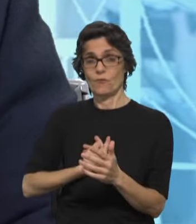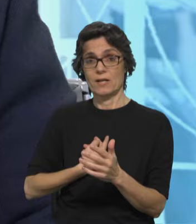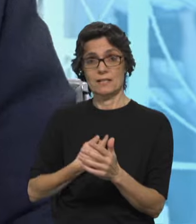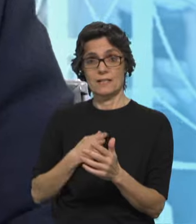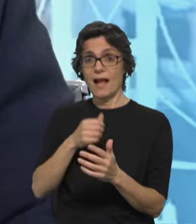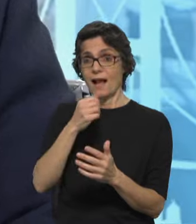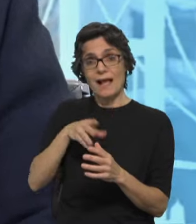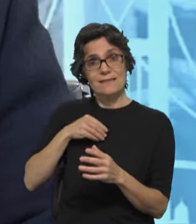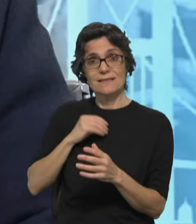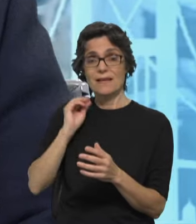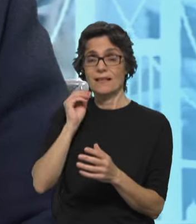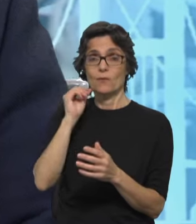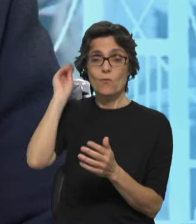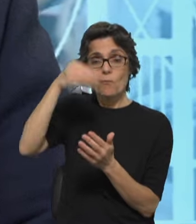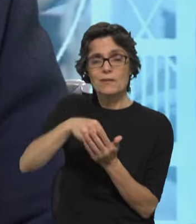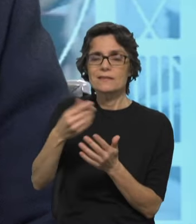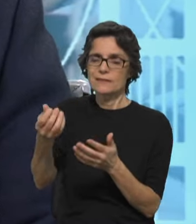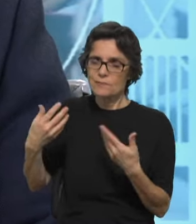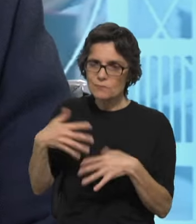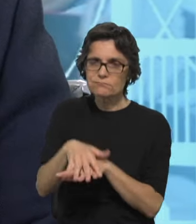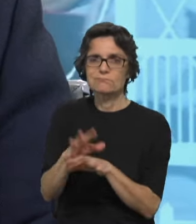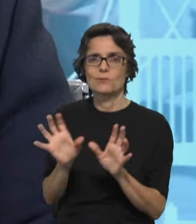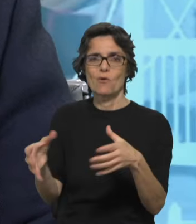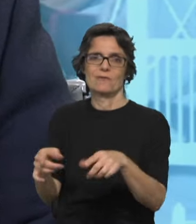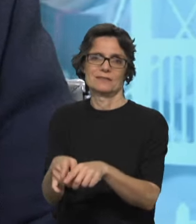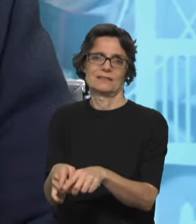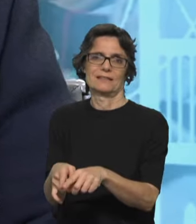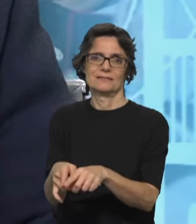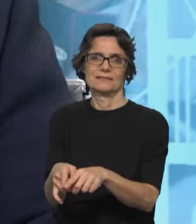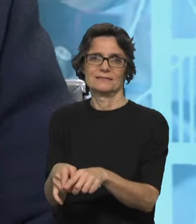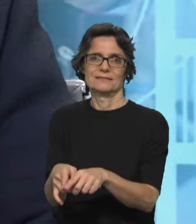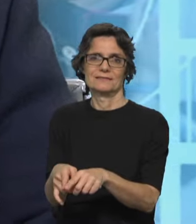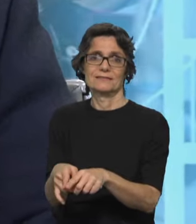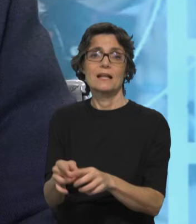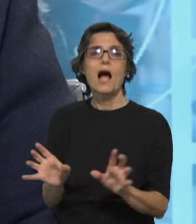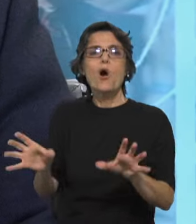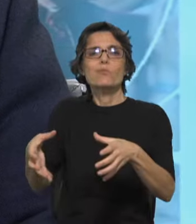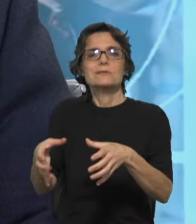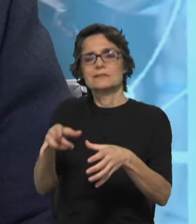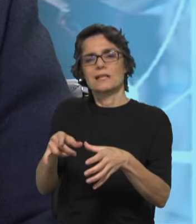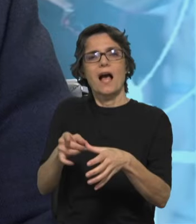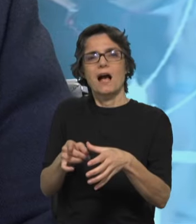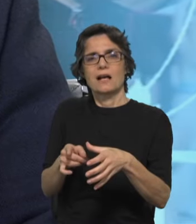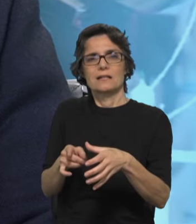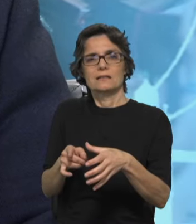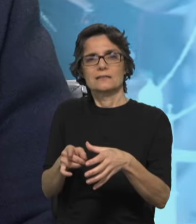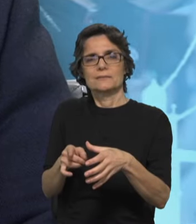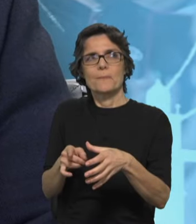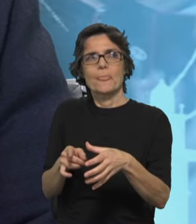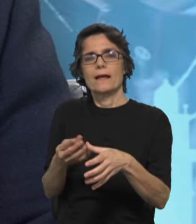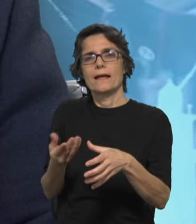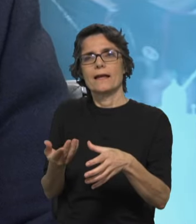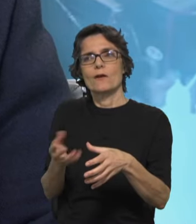e integrem-se na comunidade. No fundo, a comunidade é sempre o desafio